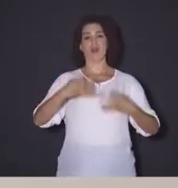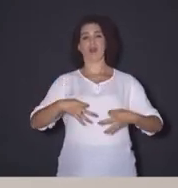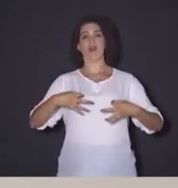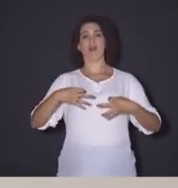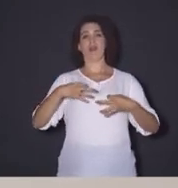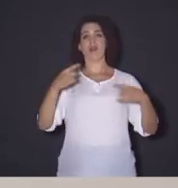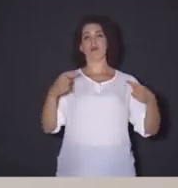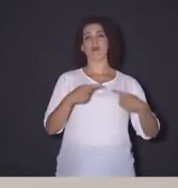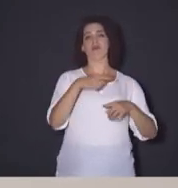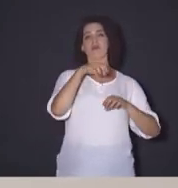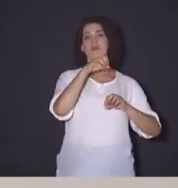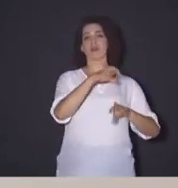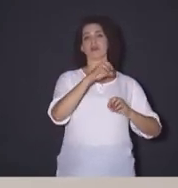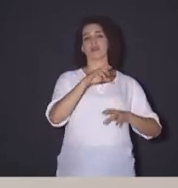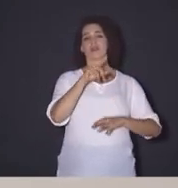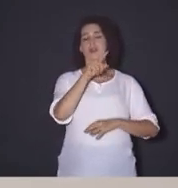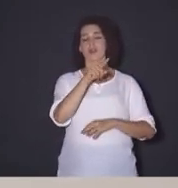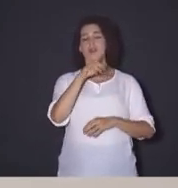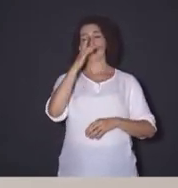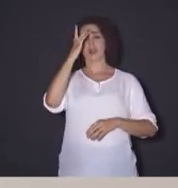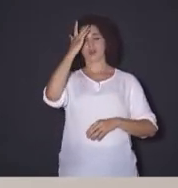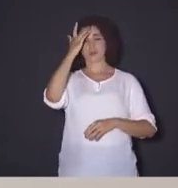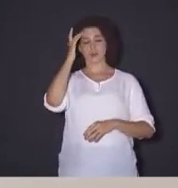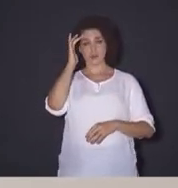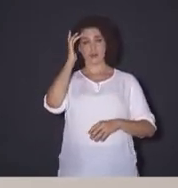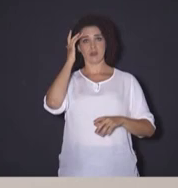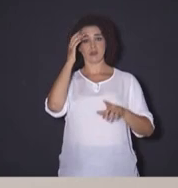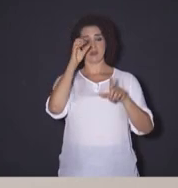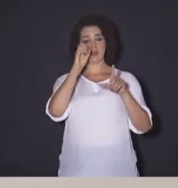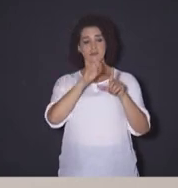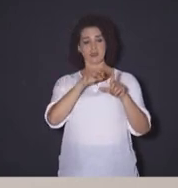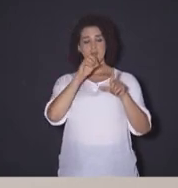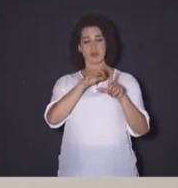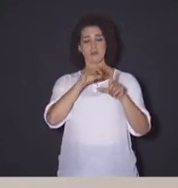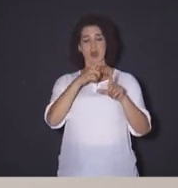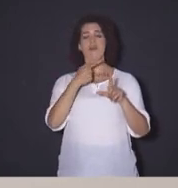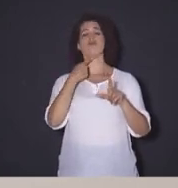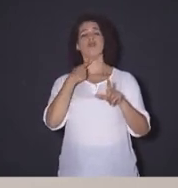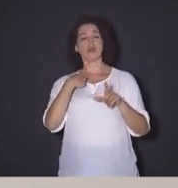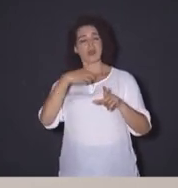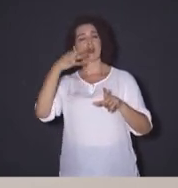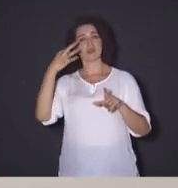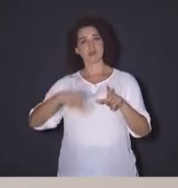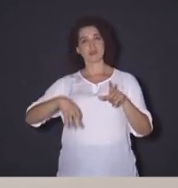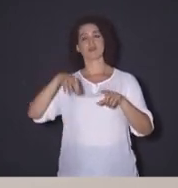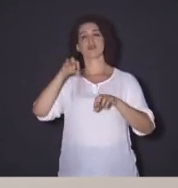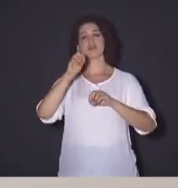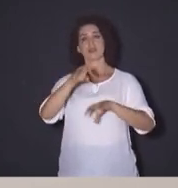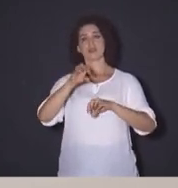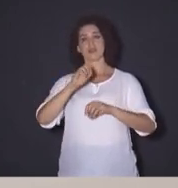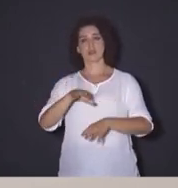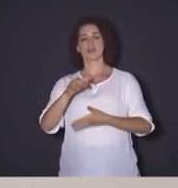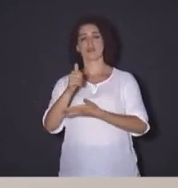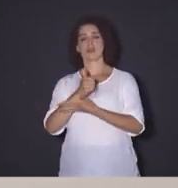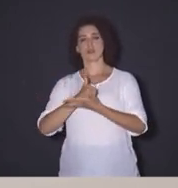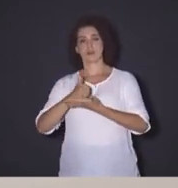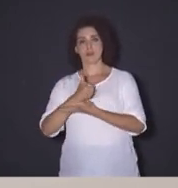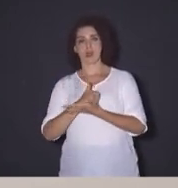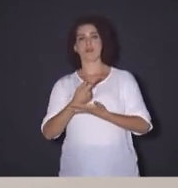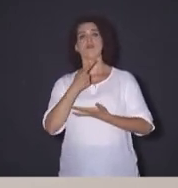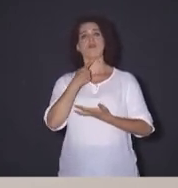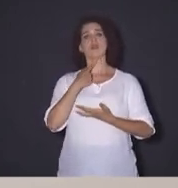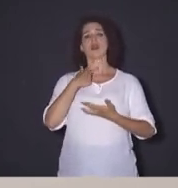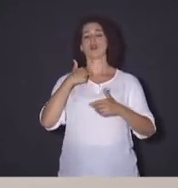com que chutou licenciatura e querem de fato estudar e trabalhar na área de ensino básico é